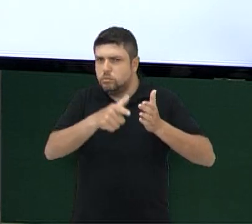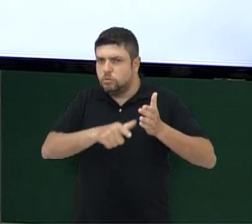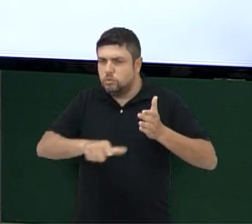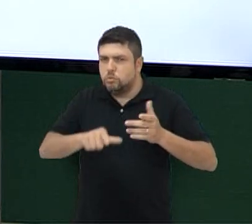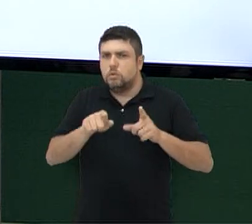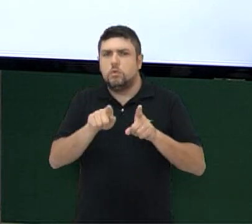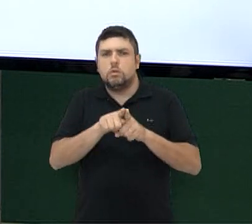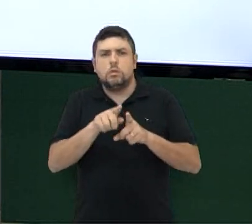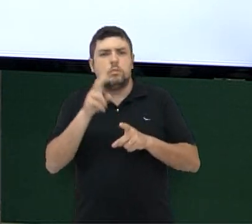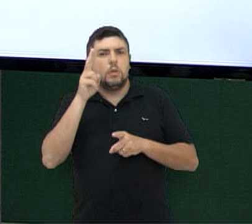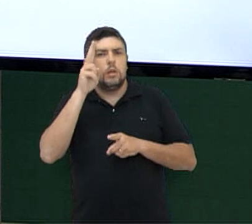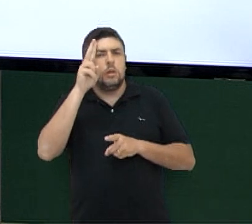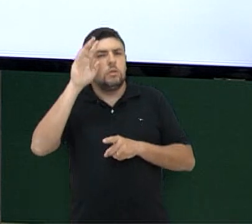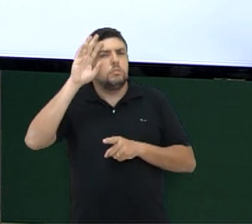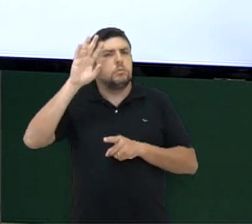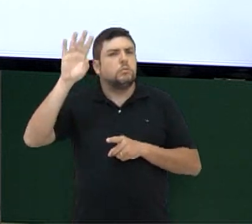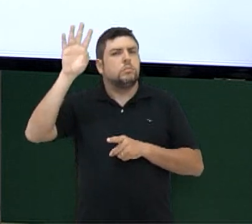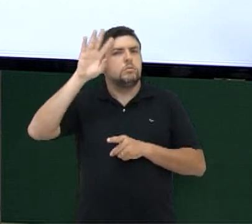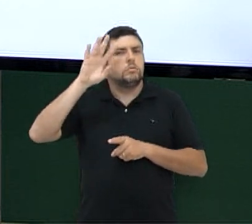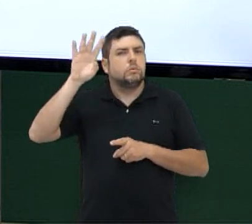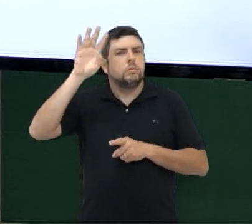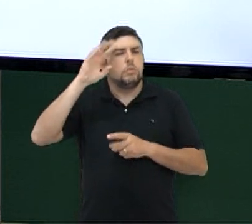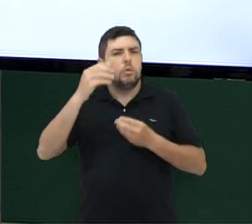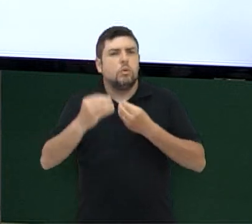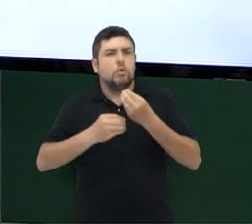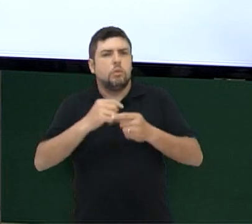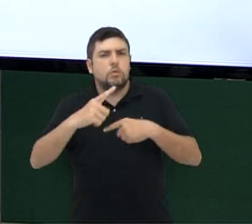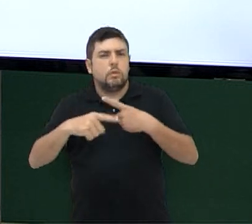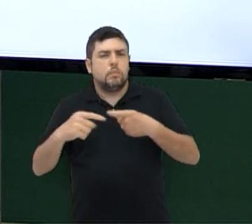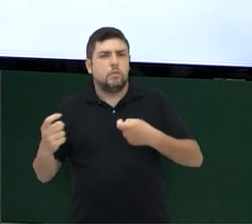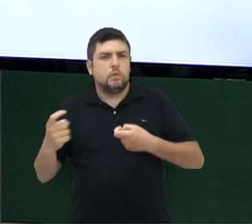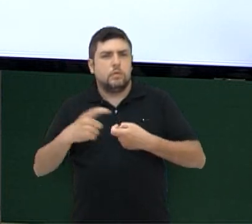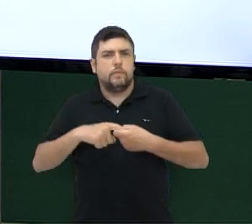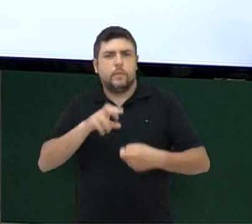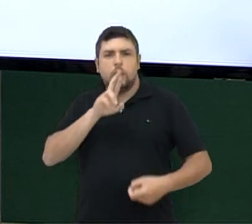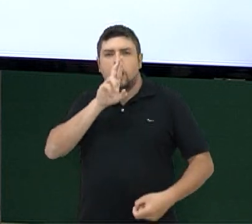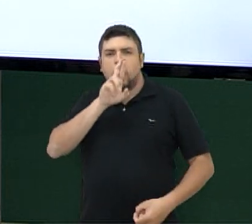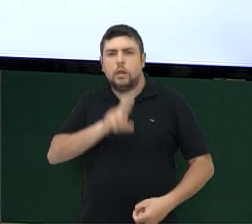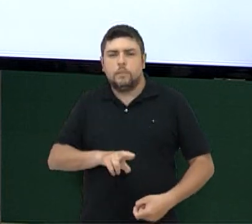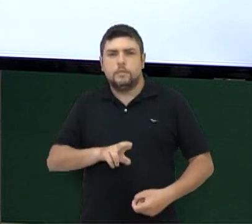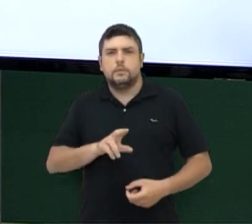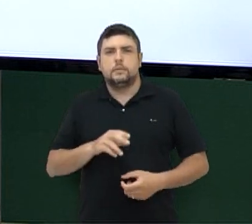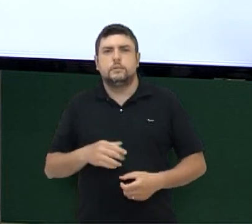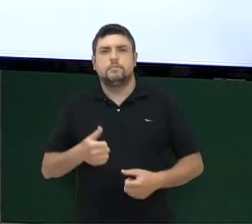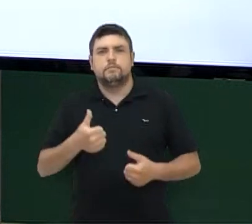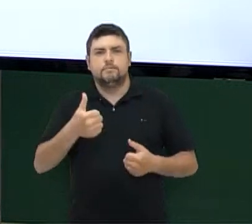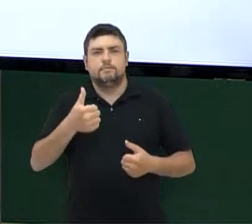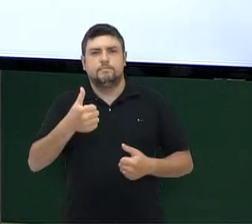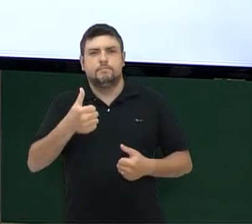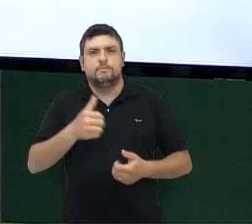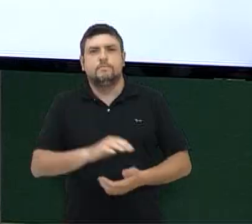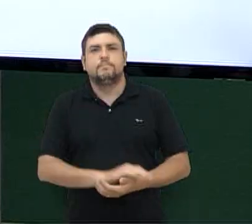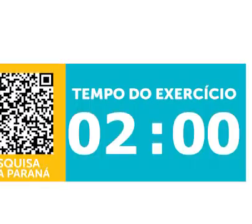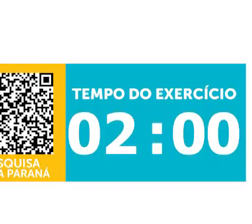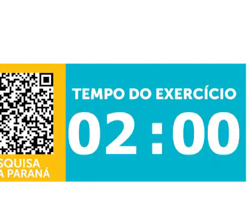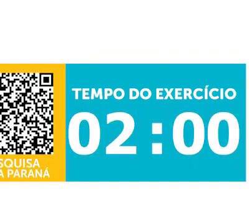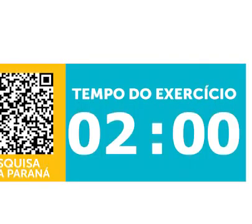fez o exercício anterior e daqui a pouco a gente dá a resposta disso aqui e discutir uma questão. Até